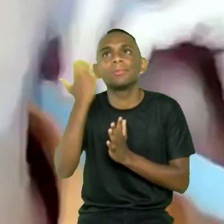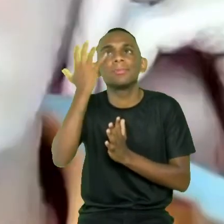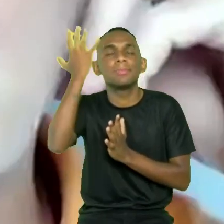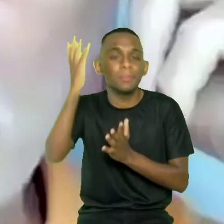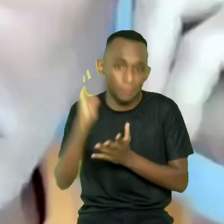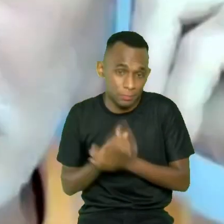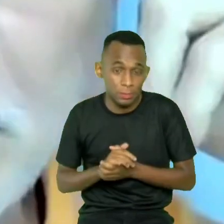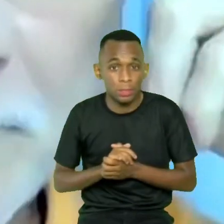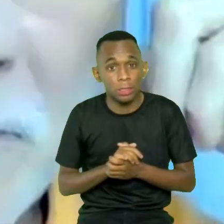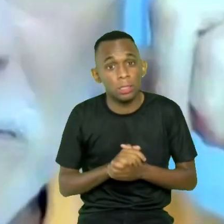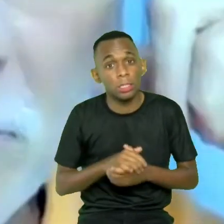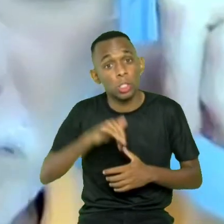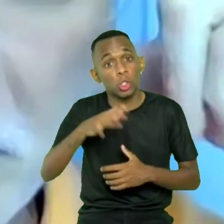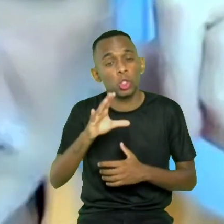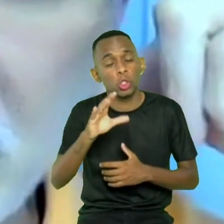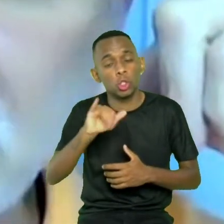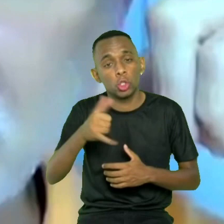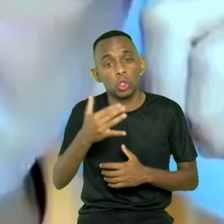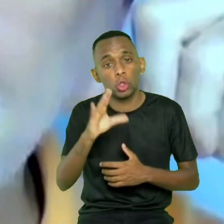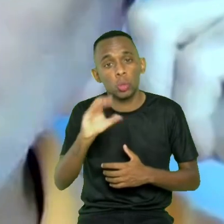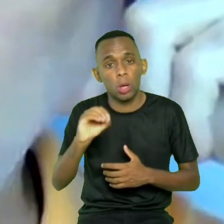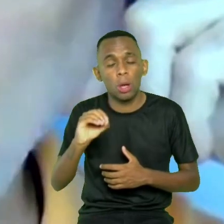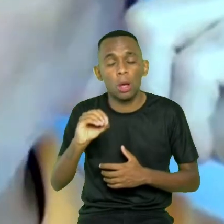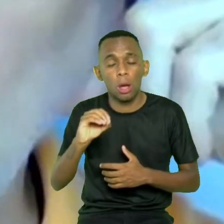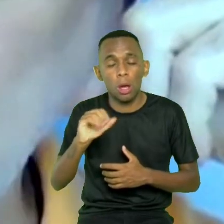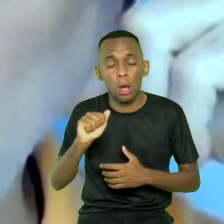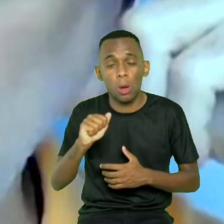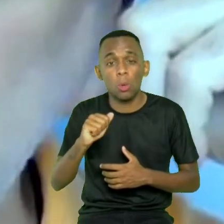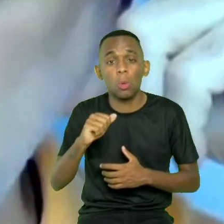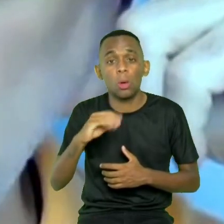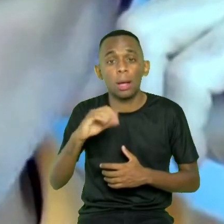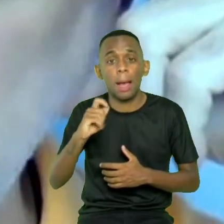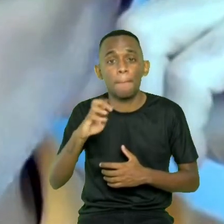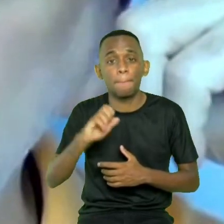citar muito o João Cabral, de Melo Neto, que